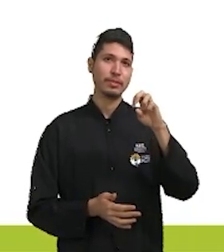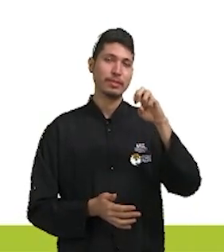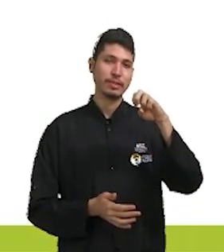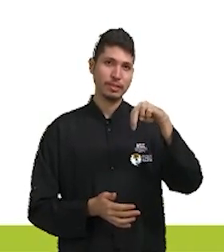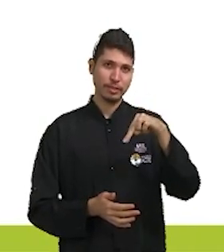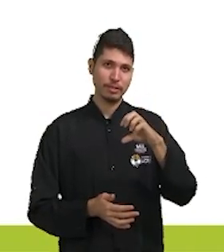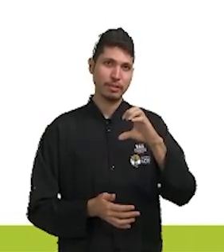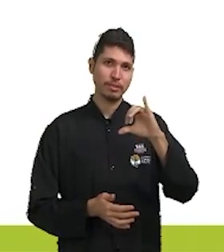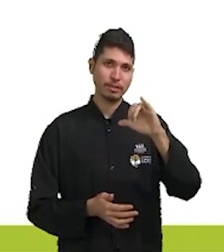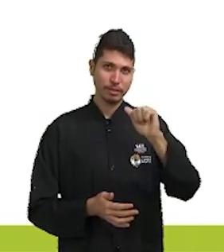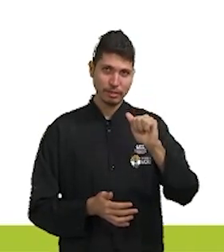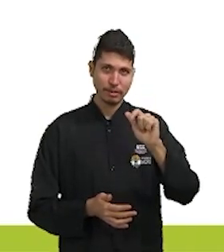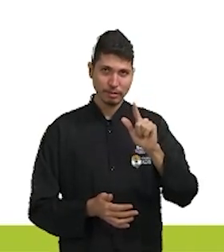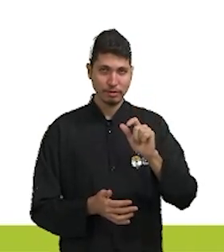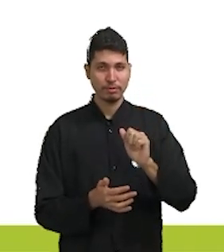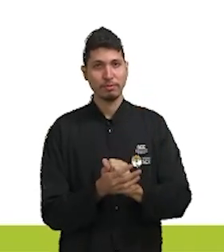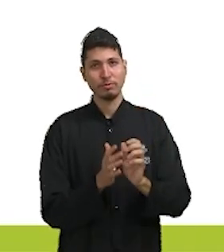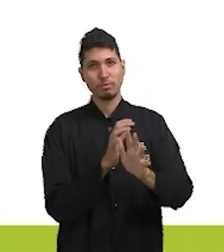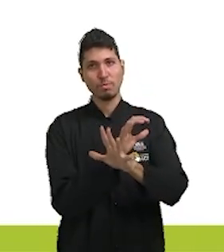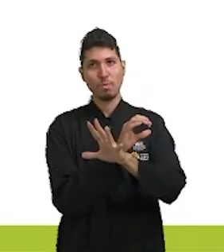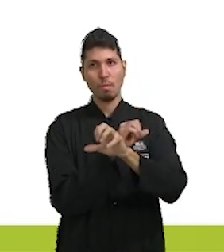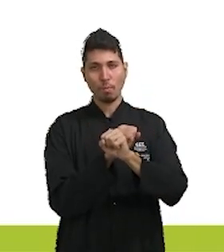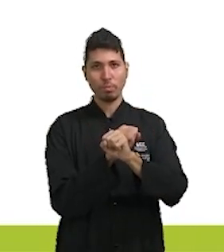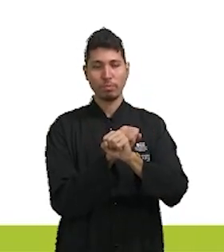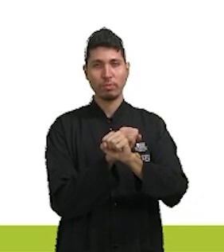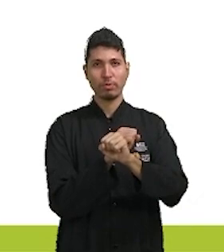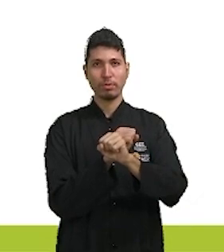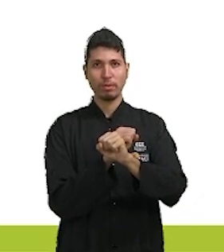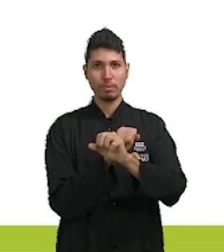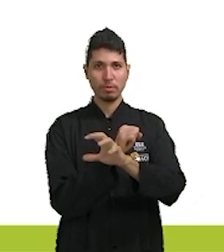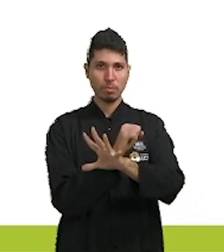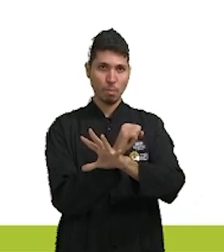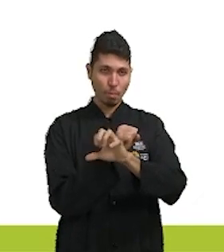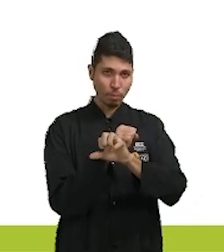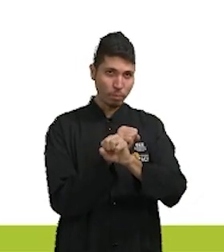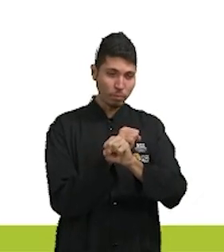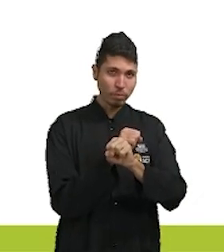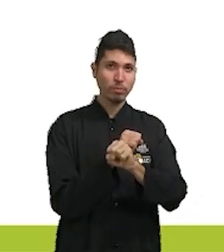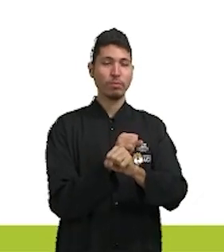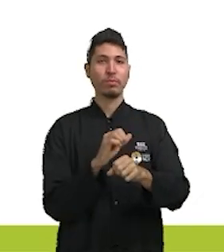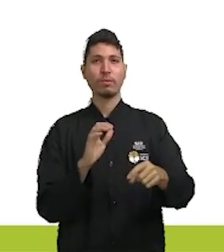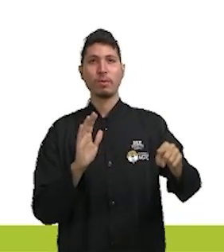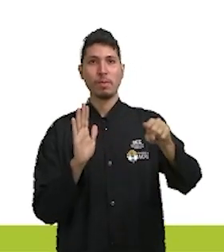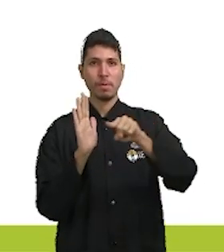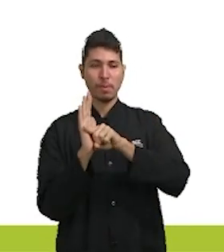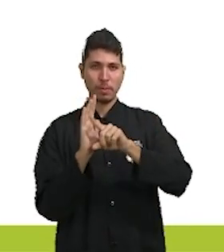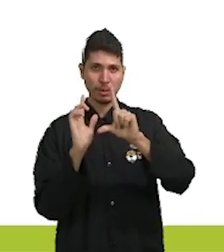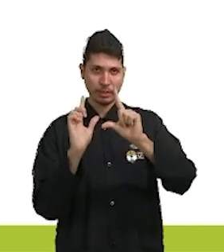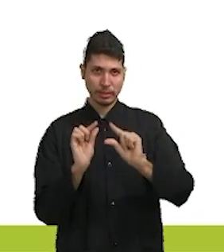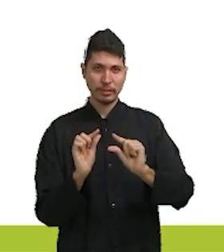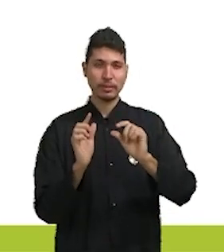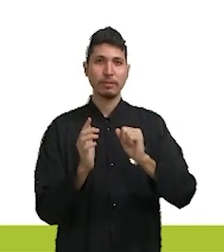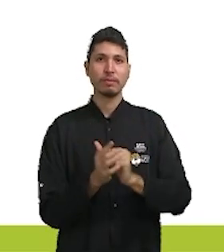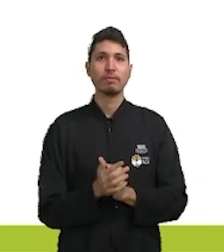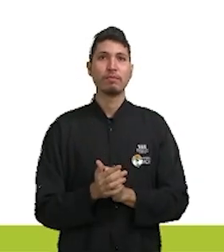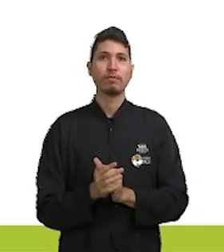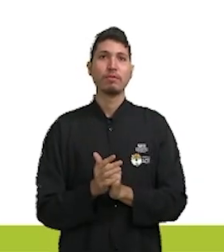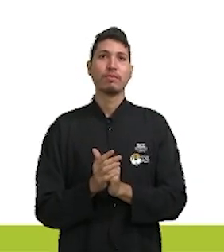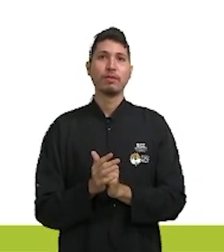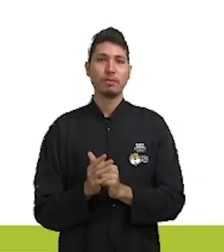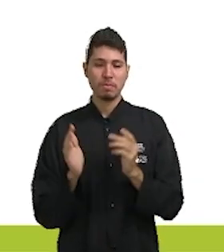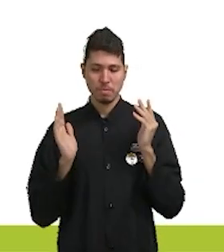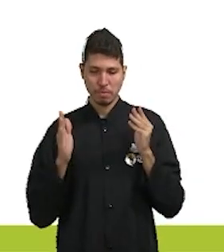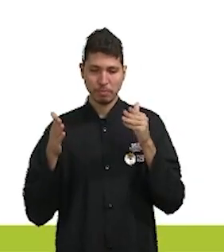redução é um conceito fundamental na química. Então, são termos bastante trabalhados na